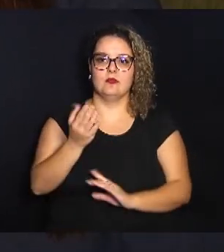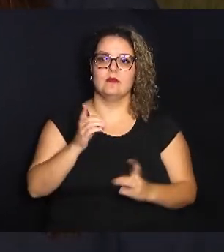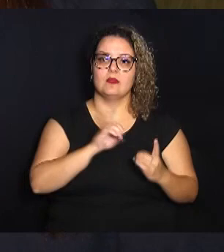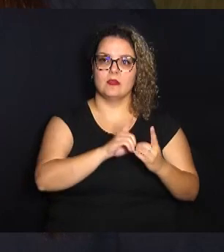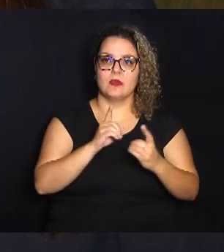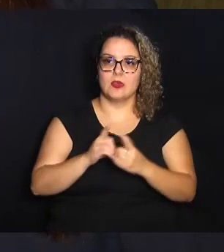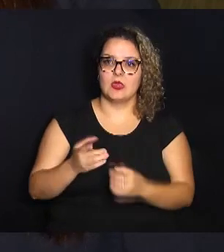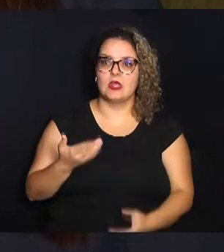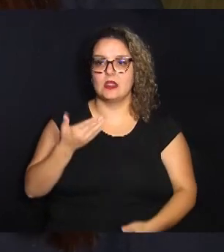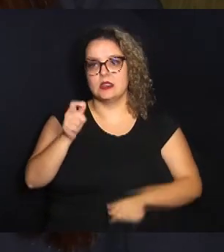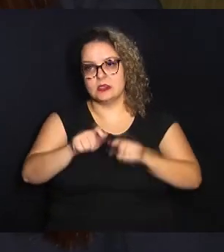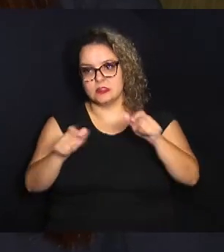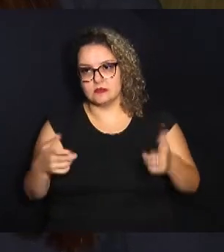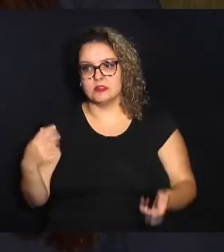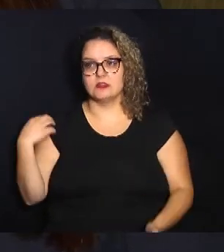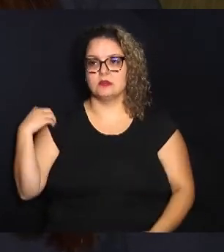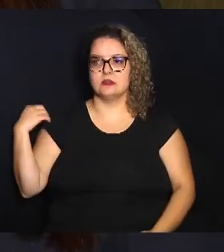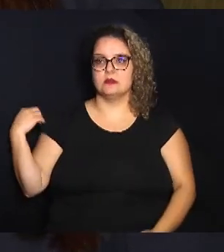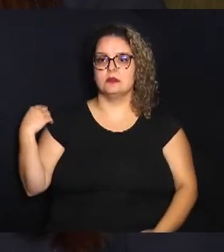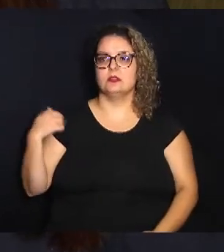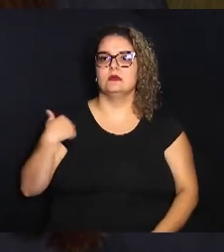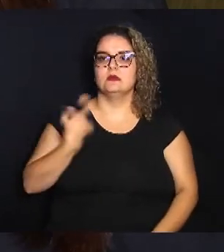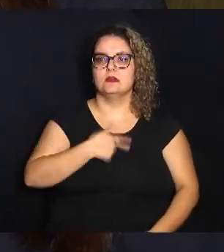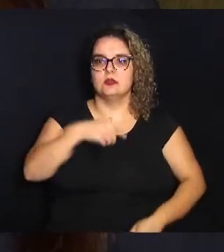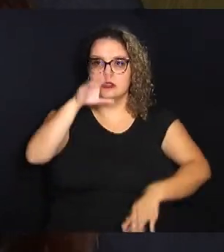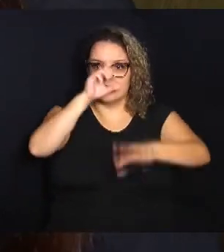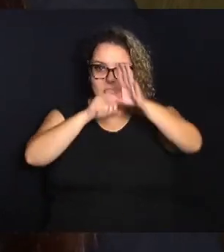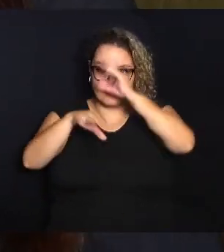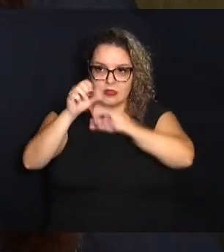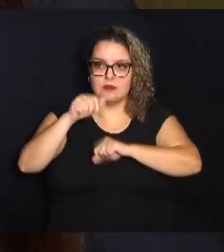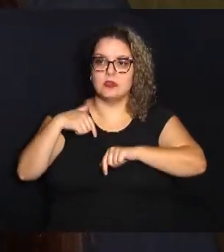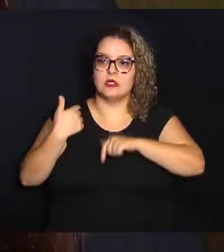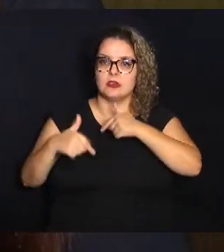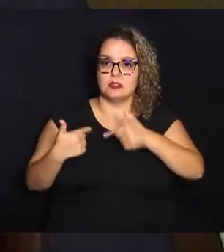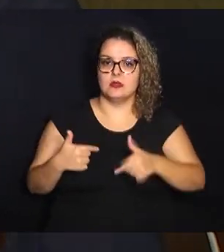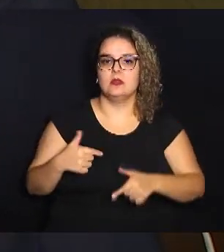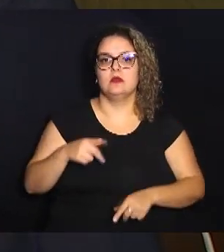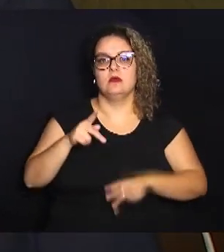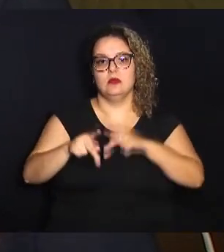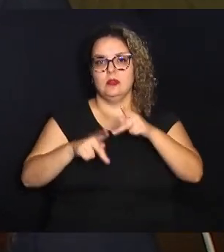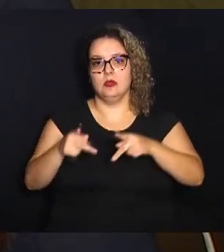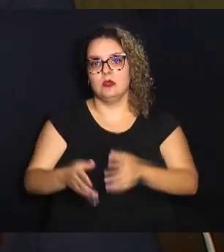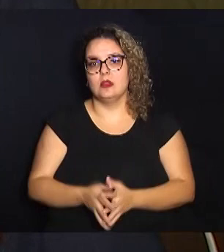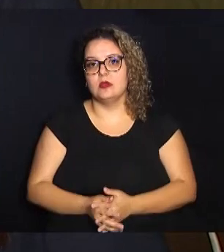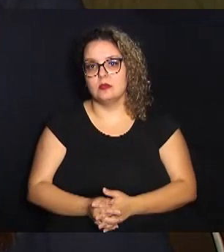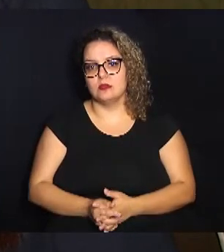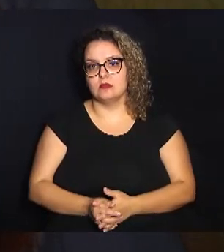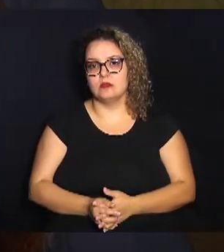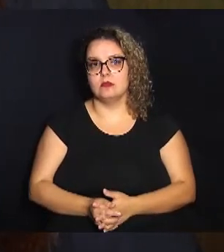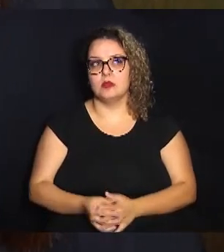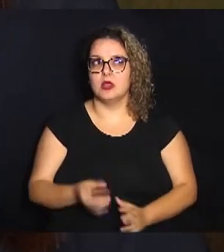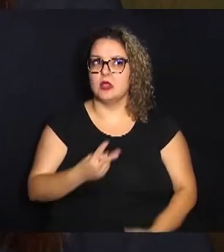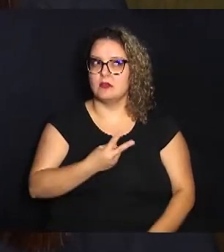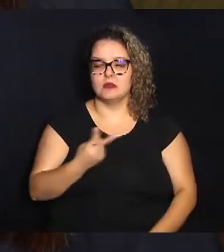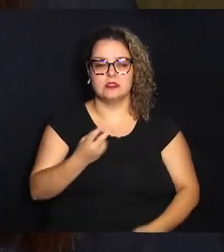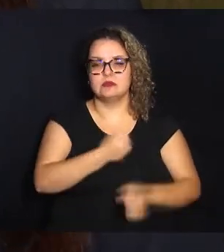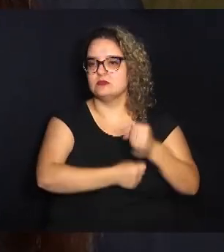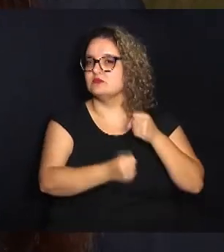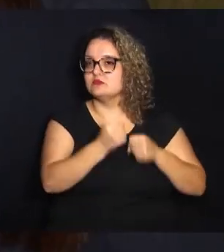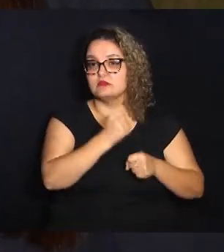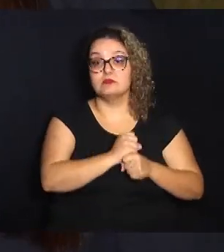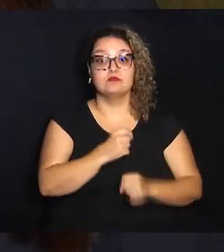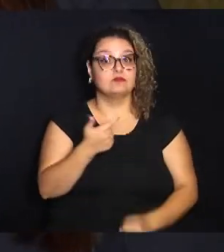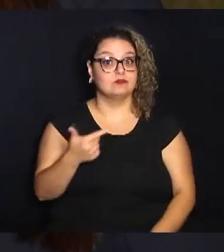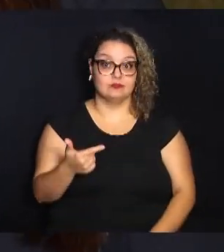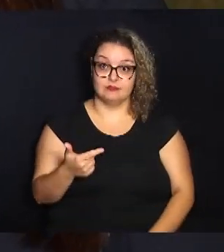criado para atender essas demandas né Nós aprendemos a trabalhar com a população porque a 22